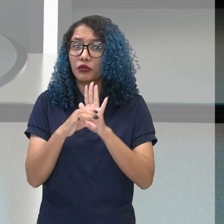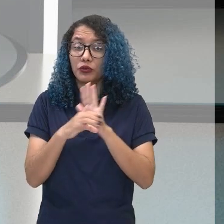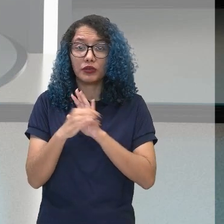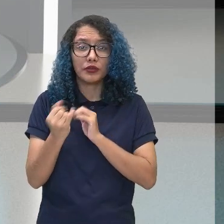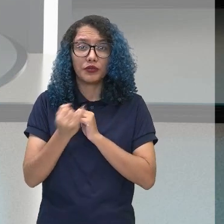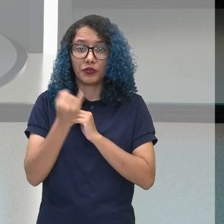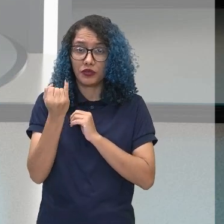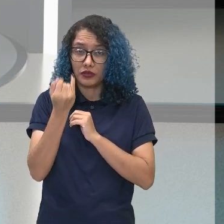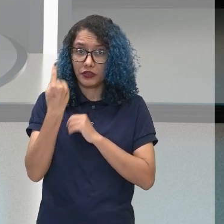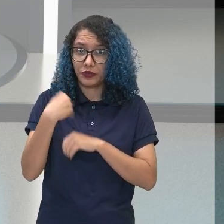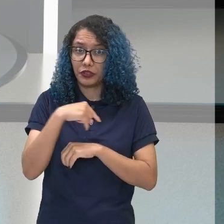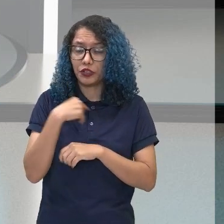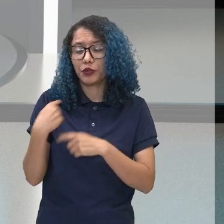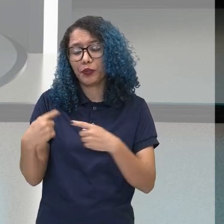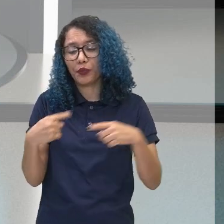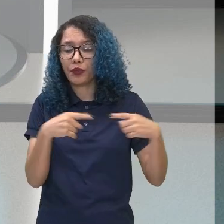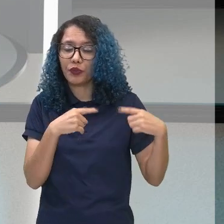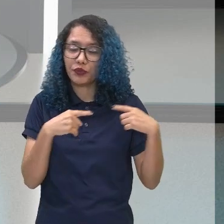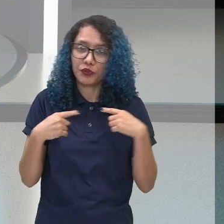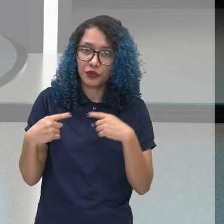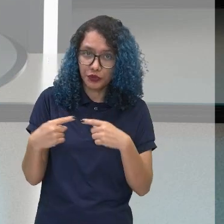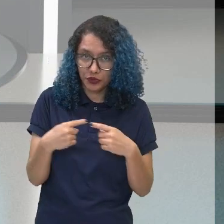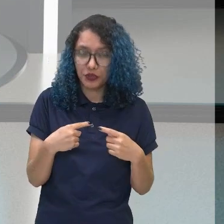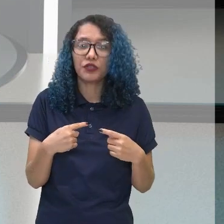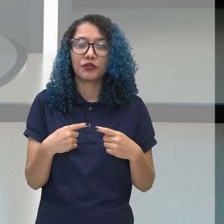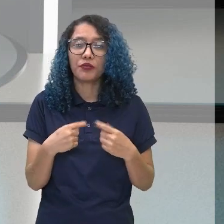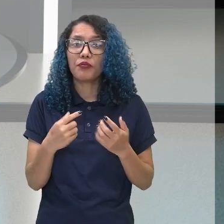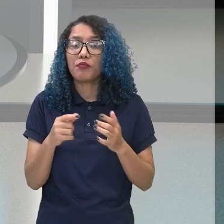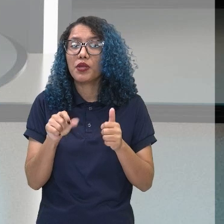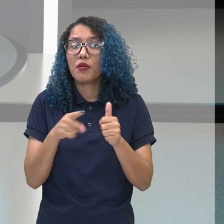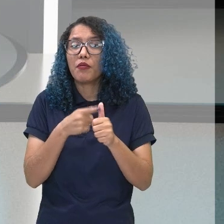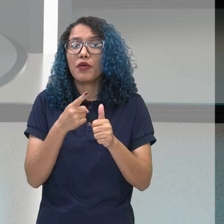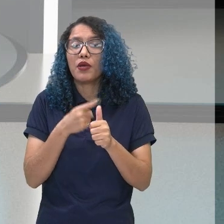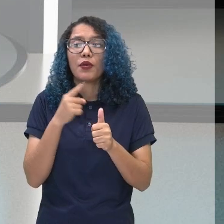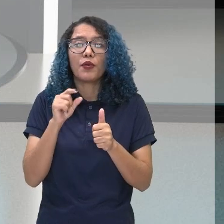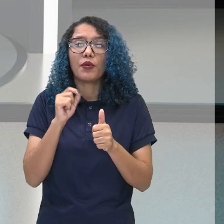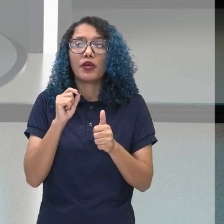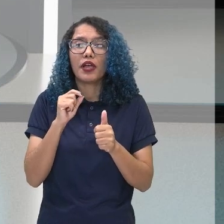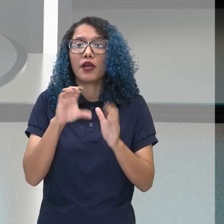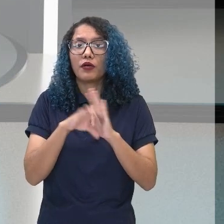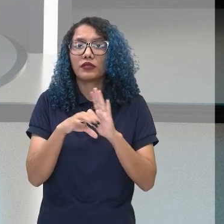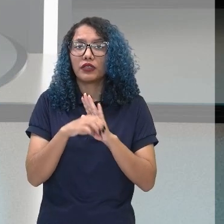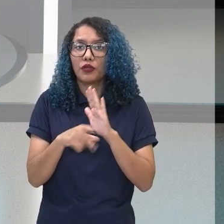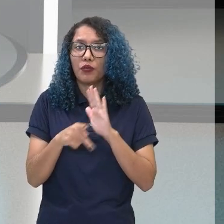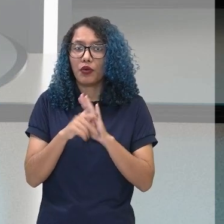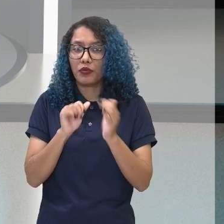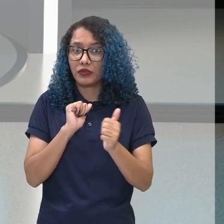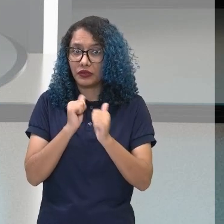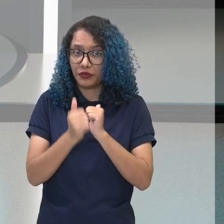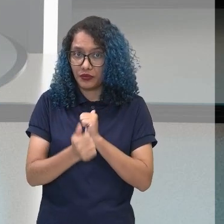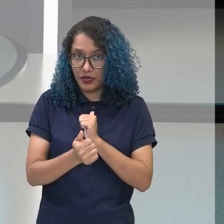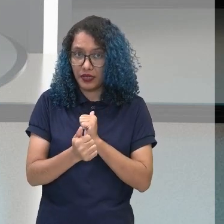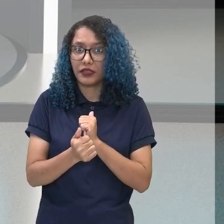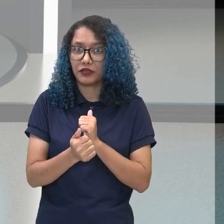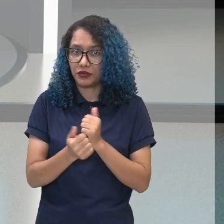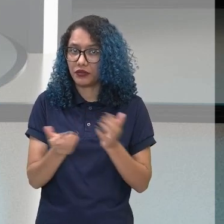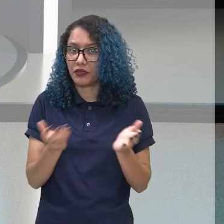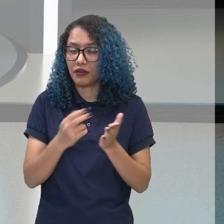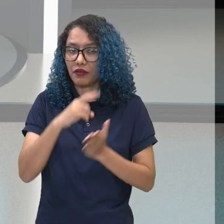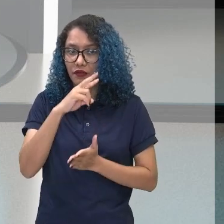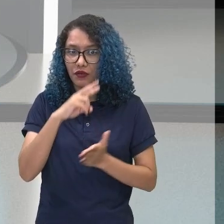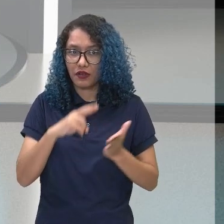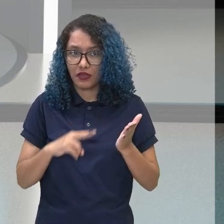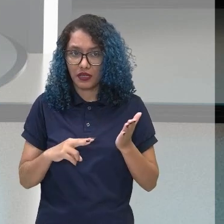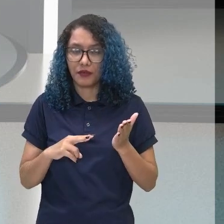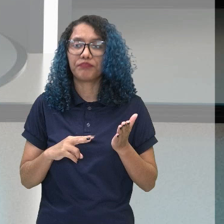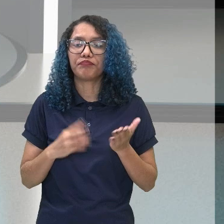falar, aprender e discutir. O primeiro deles é o conceito de esporte, que para nós nos apropriarmos, eu vou ler para vocês, é toda a